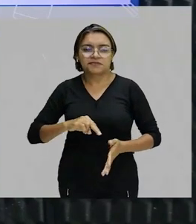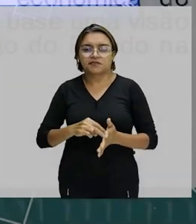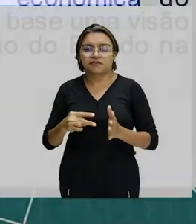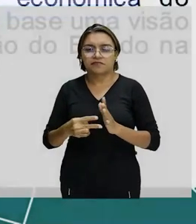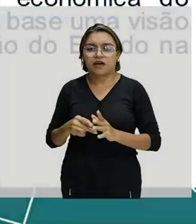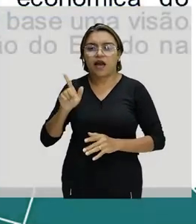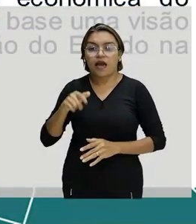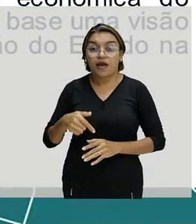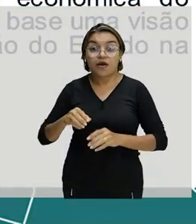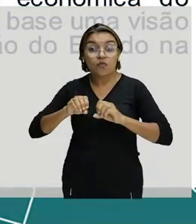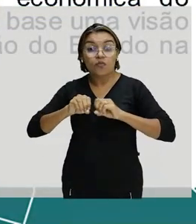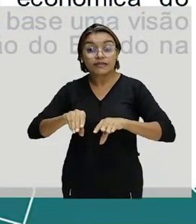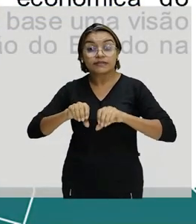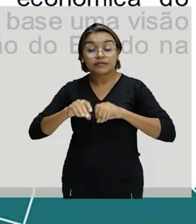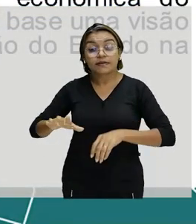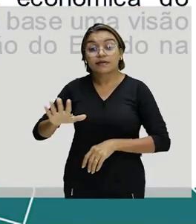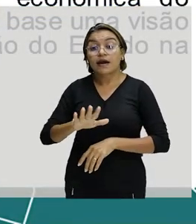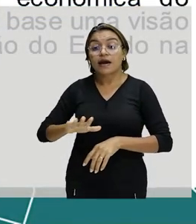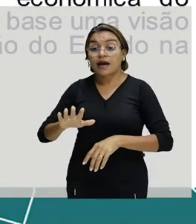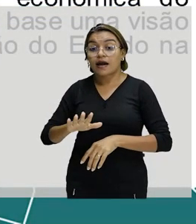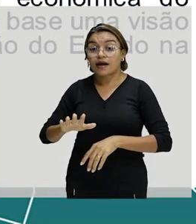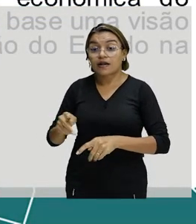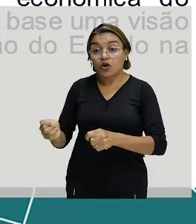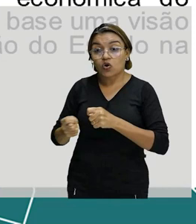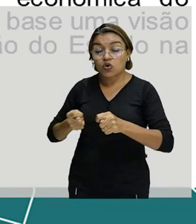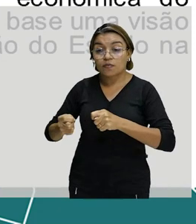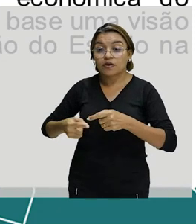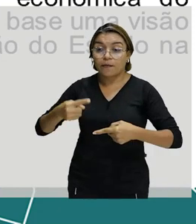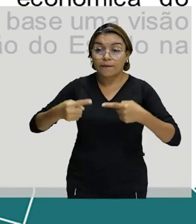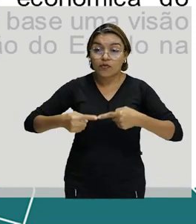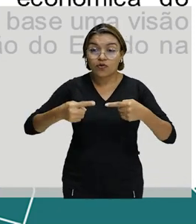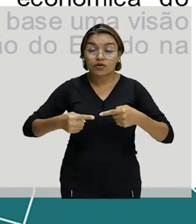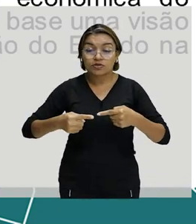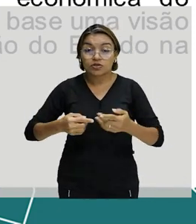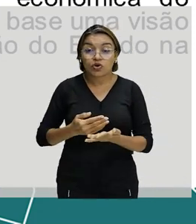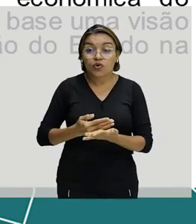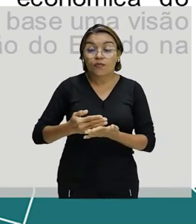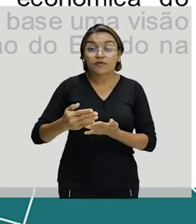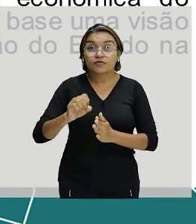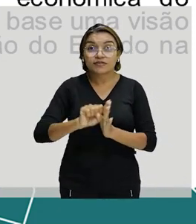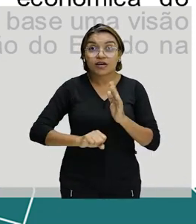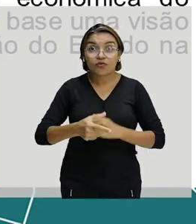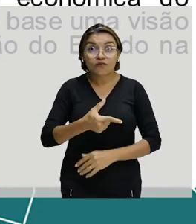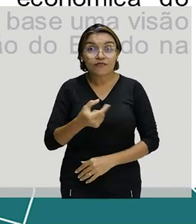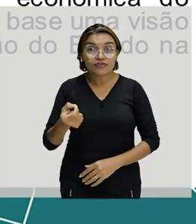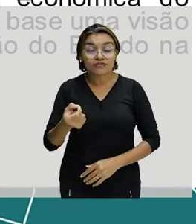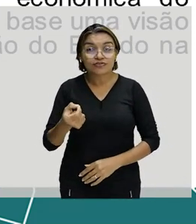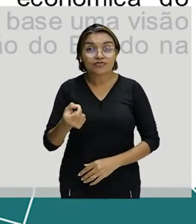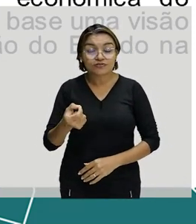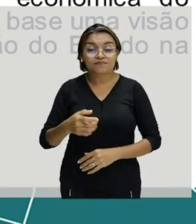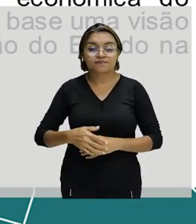é uma doutrina econômica e política que surgiu no século XX então é recé